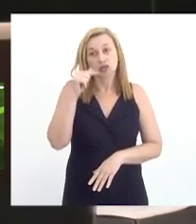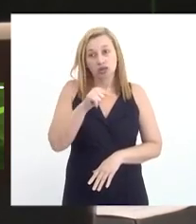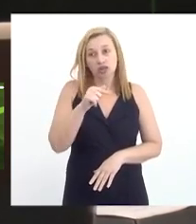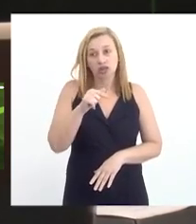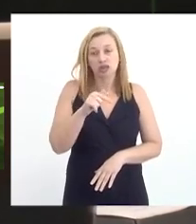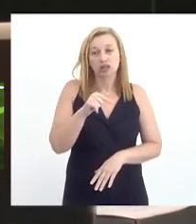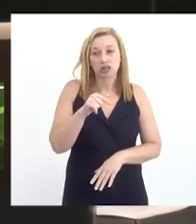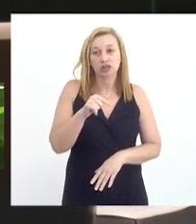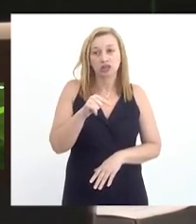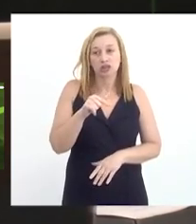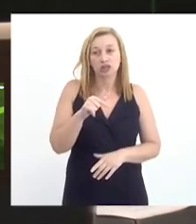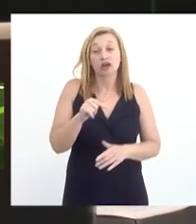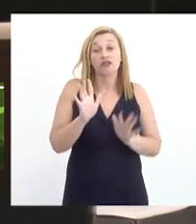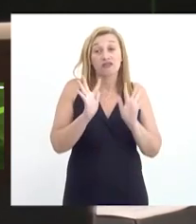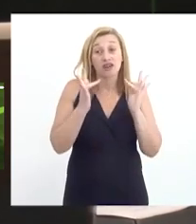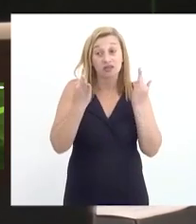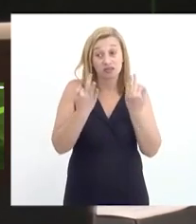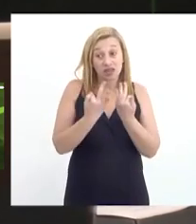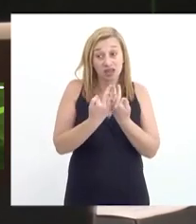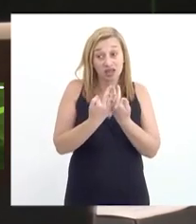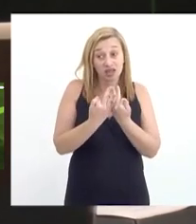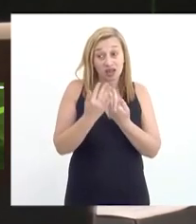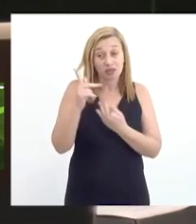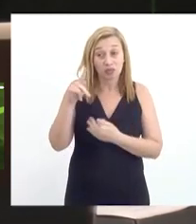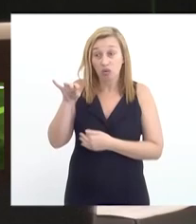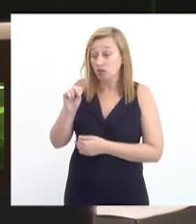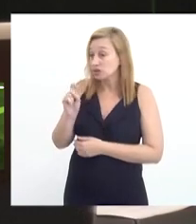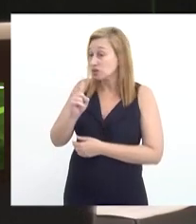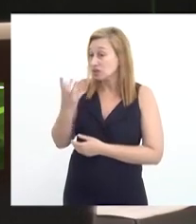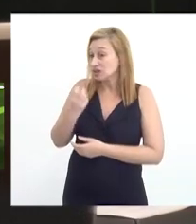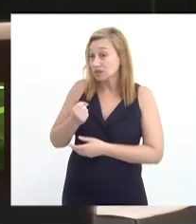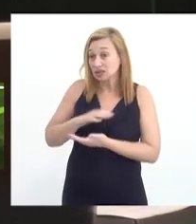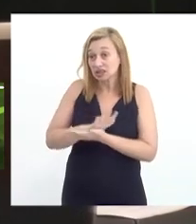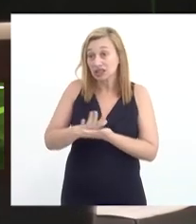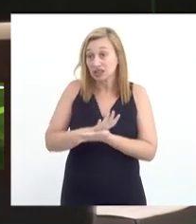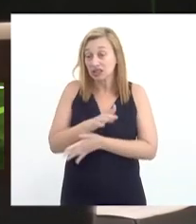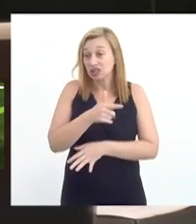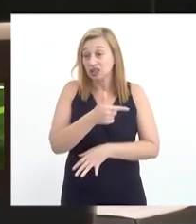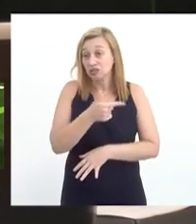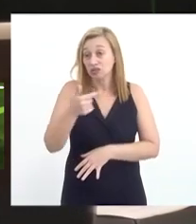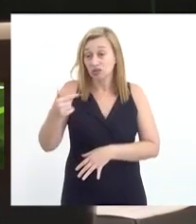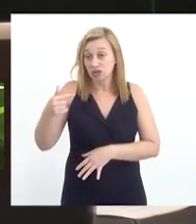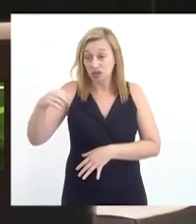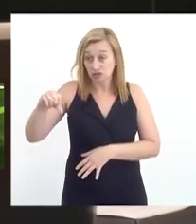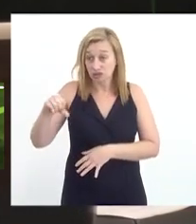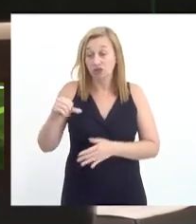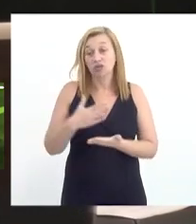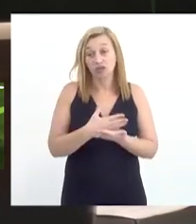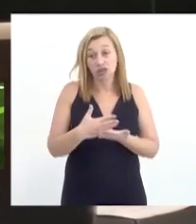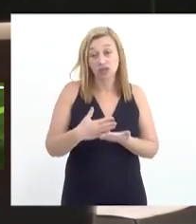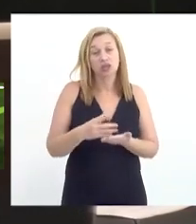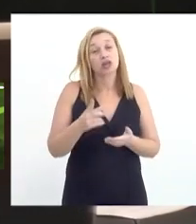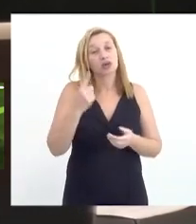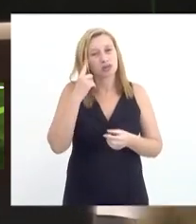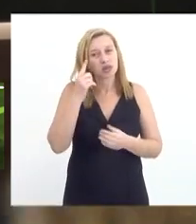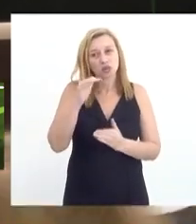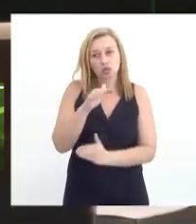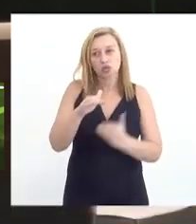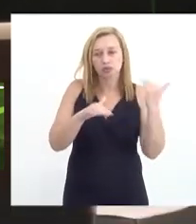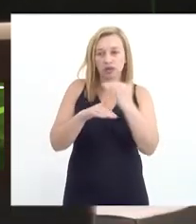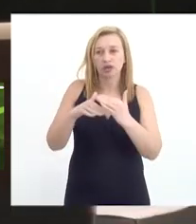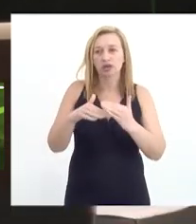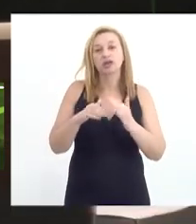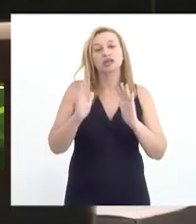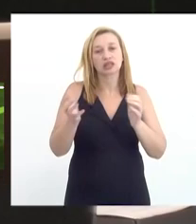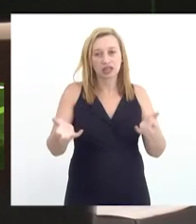condicionante Famílias Do Bolsa Família E não estavam recebendo Desde o início De 19 Então A gente pensou Supera para isso Então quem quiser